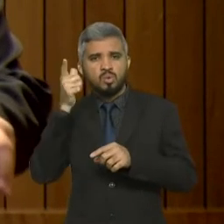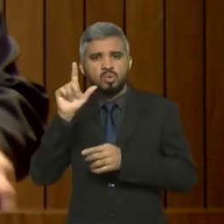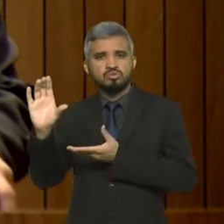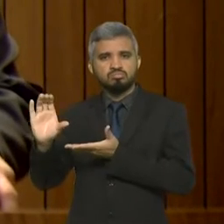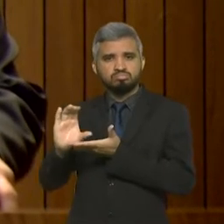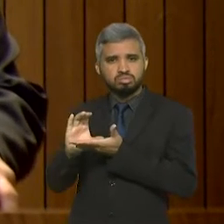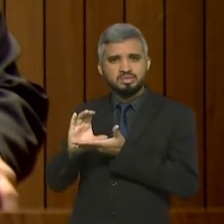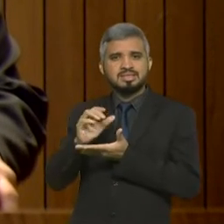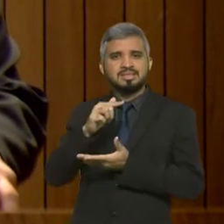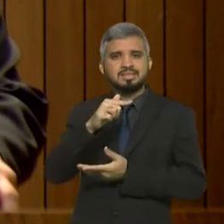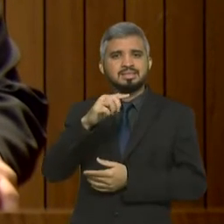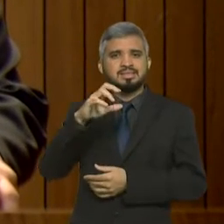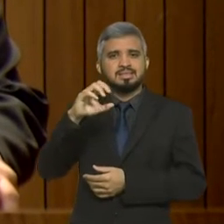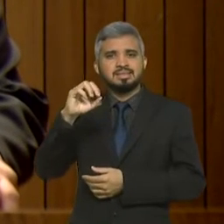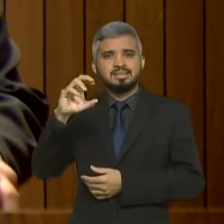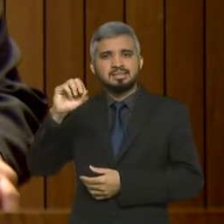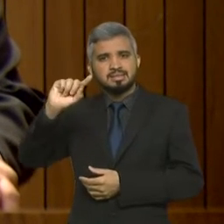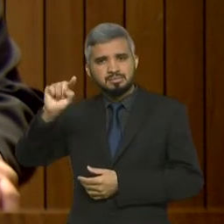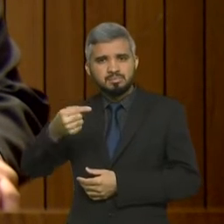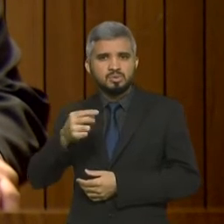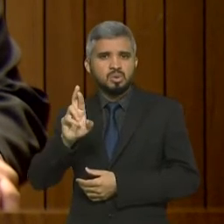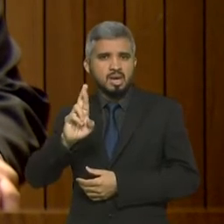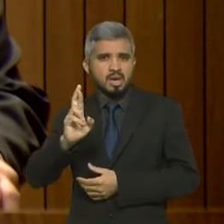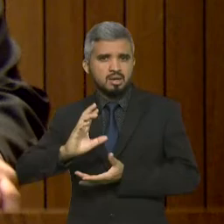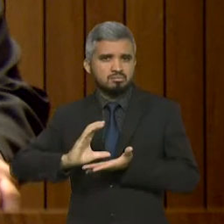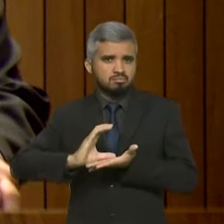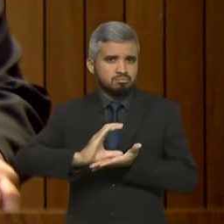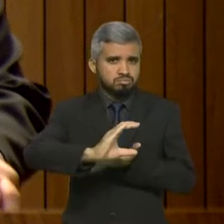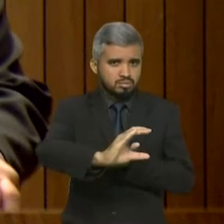restaurante popular para a cidade de Pedreiras.